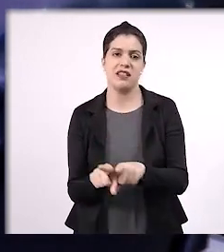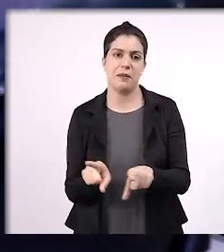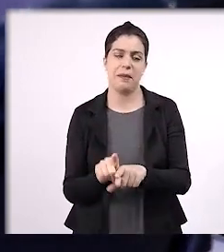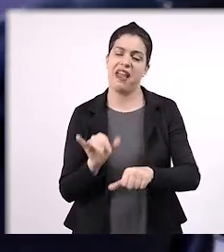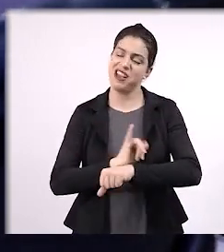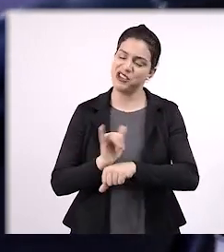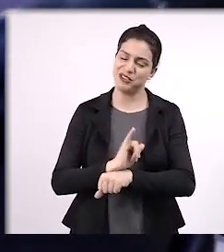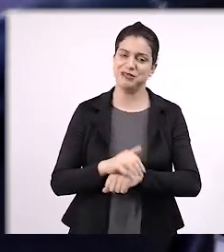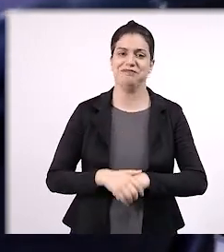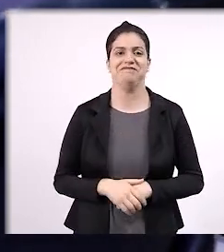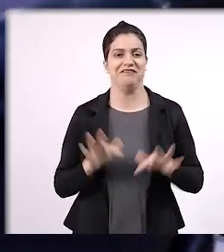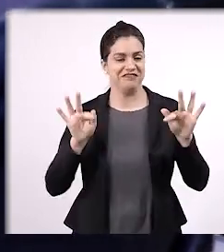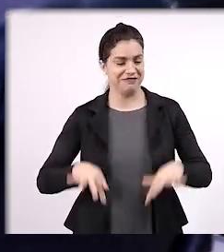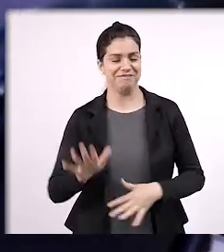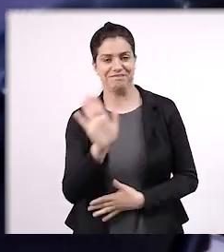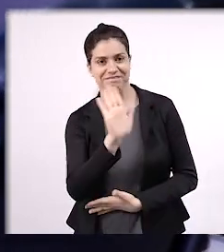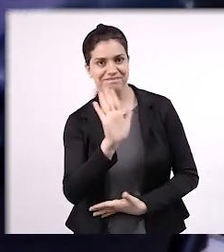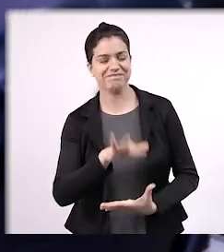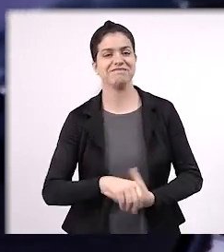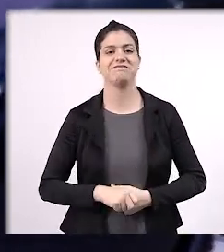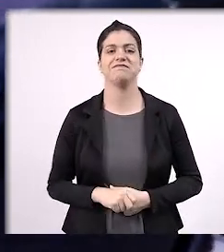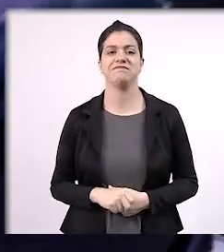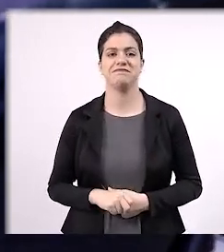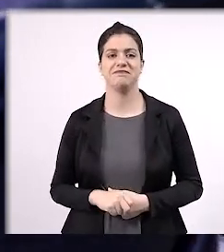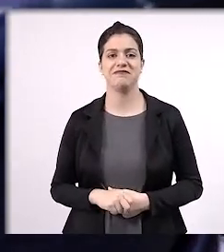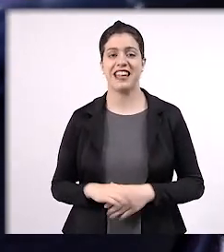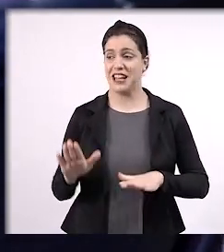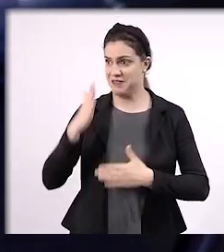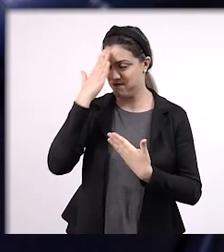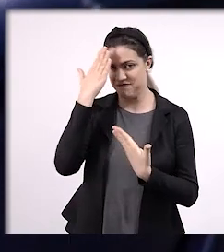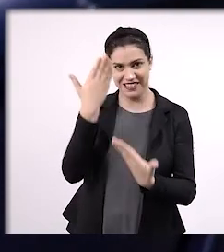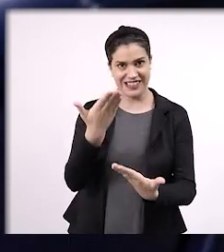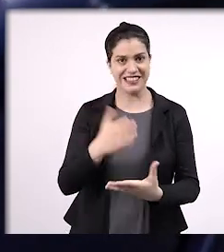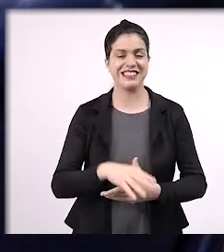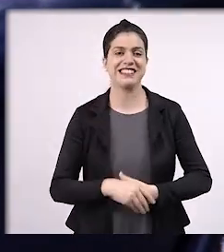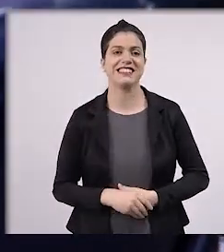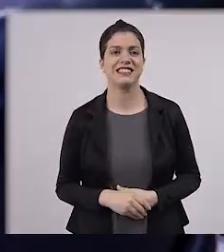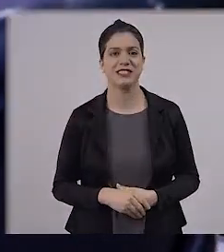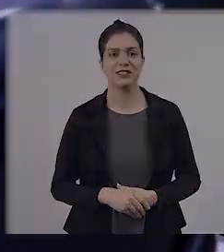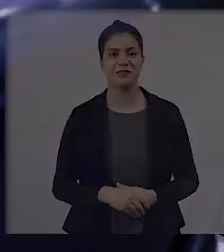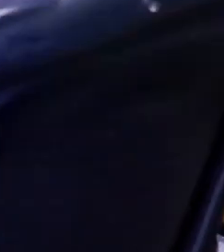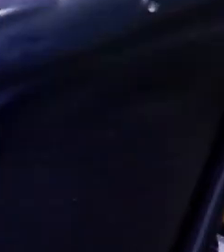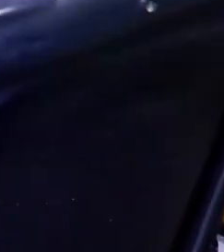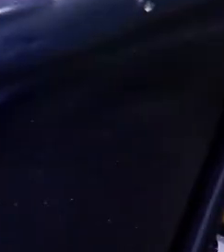e do YouTube. Eu vou ficando por aqui. Até uma próxima. Até mais. Obrigado.